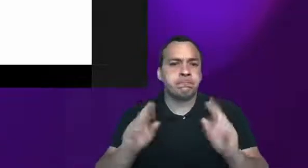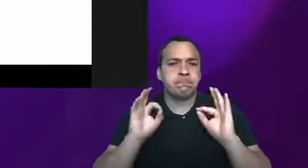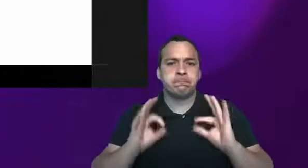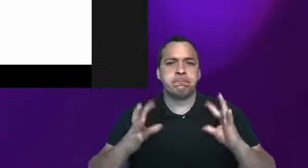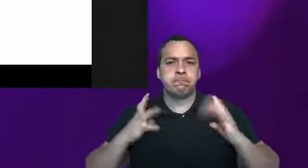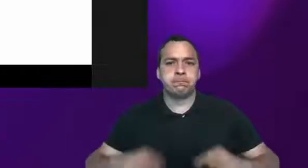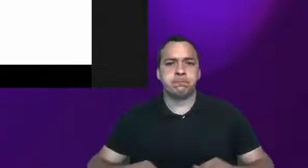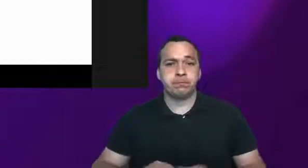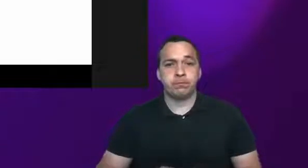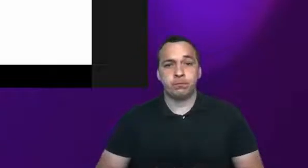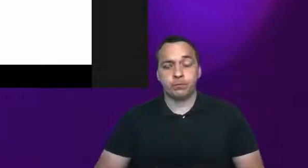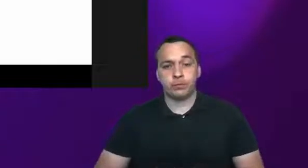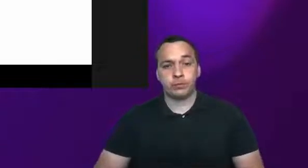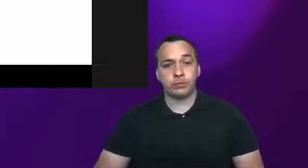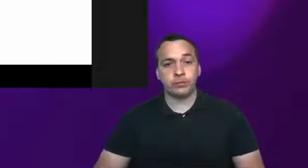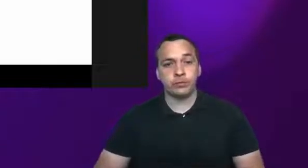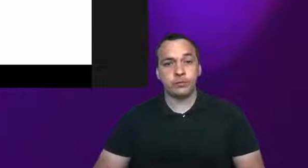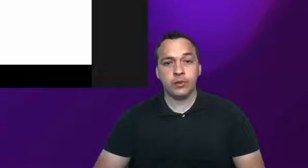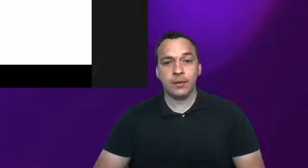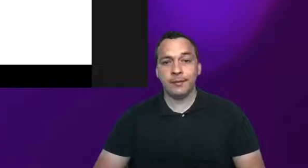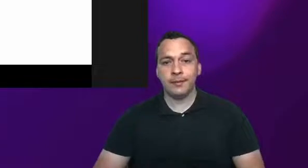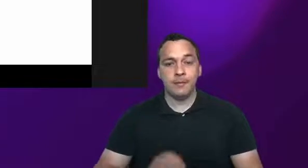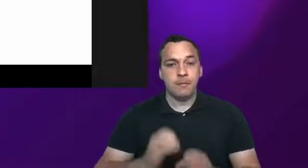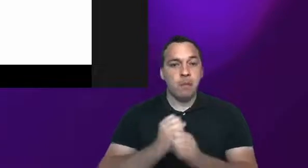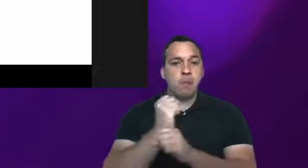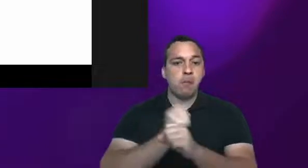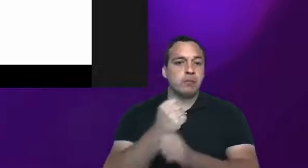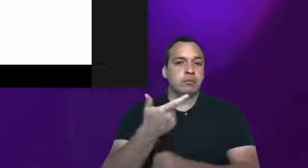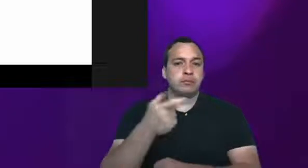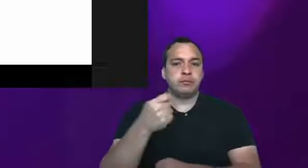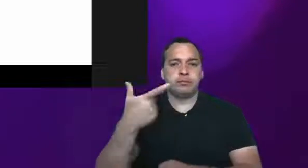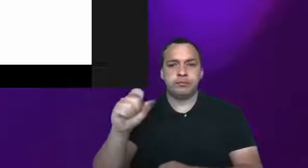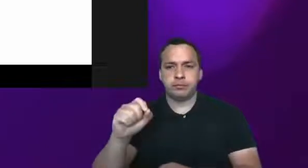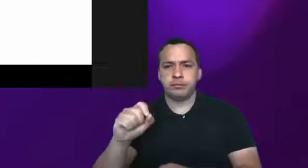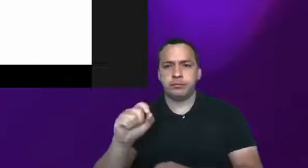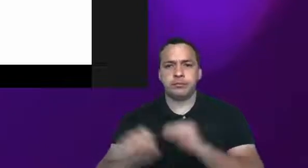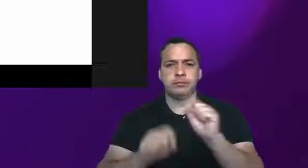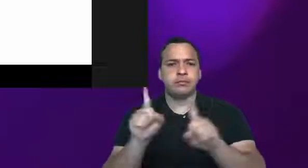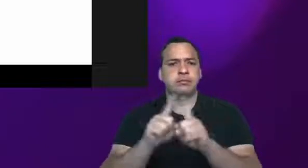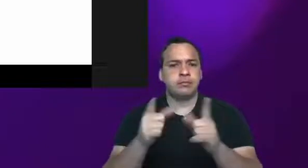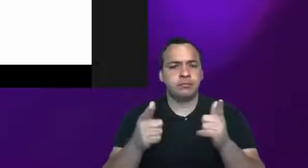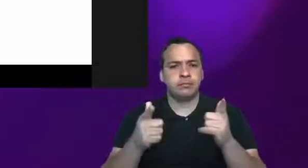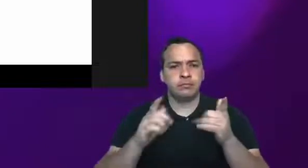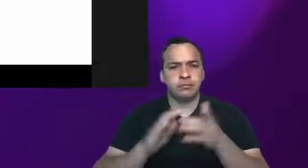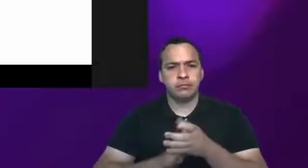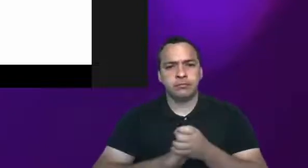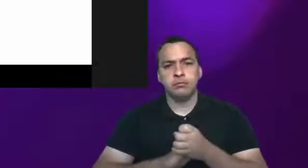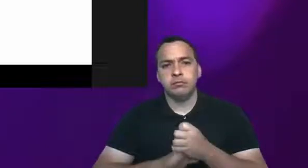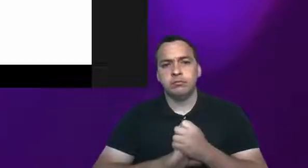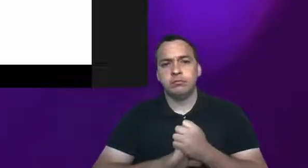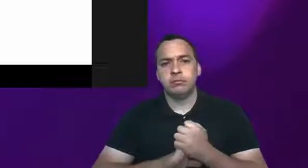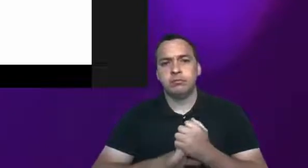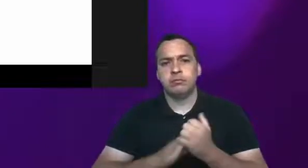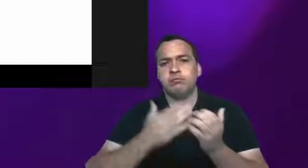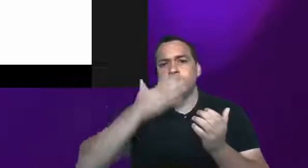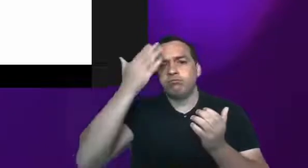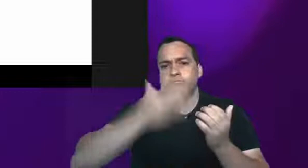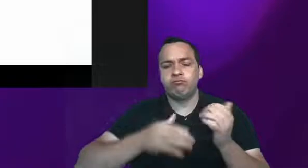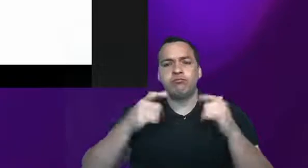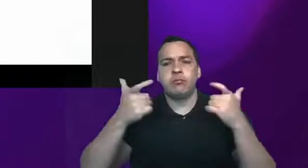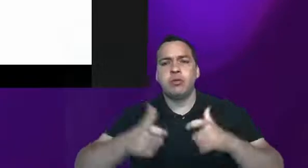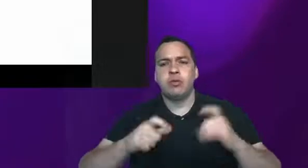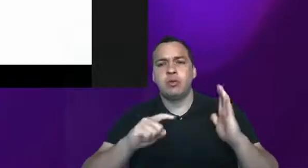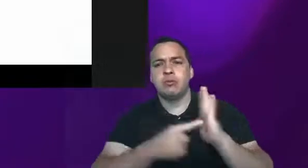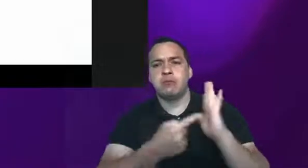Em 2010, ainda antes deste estudo, nós apresentámos um caso, inicialmente em Buenos